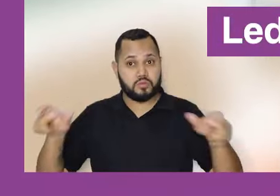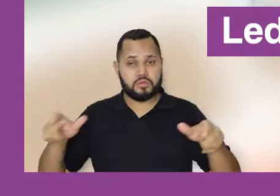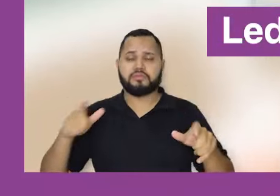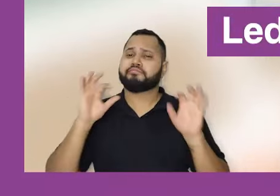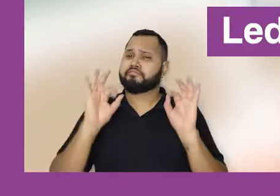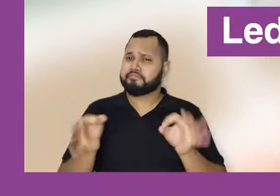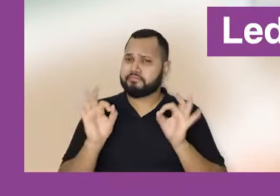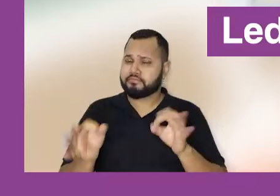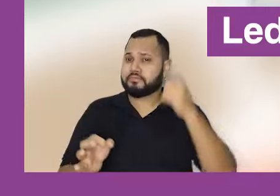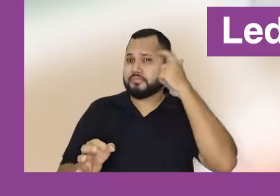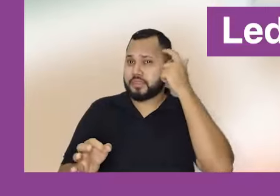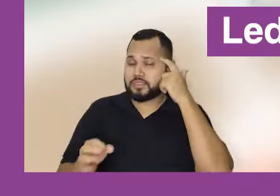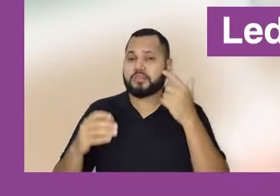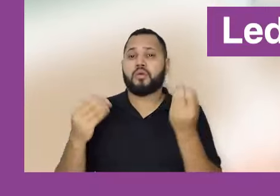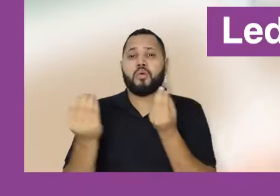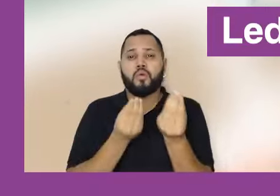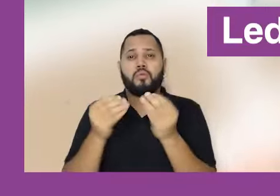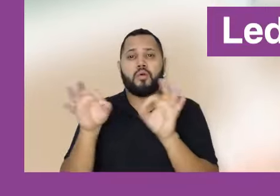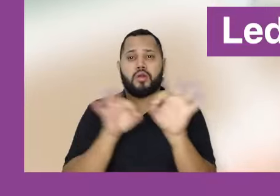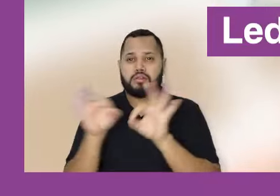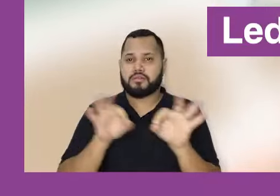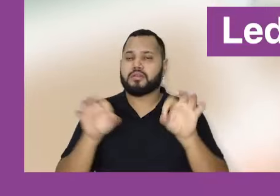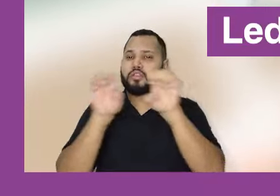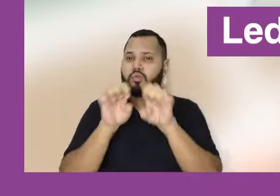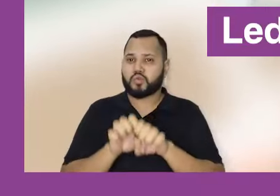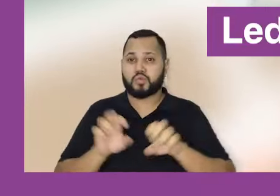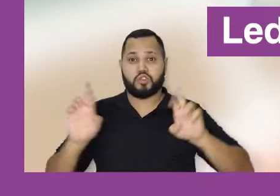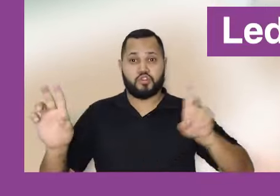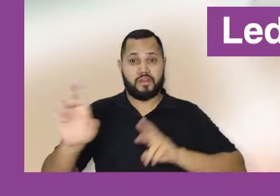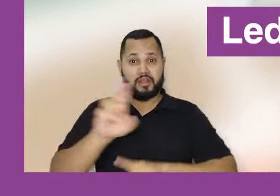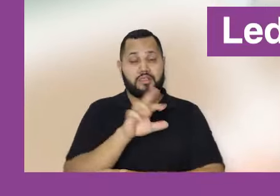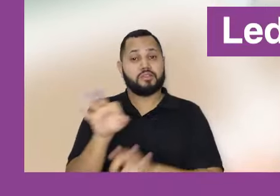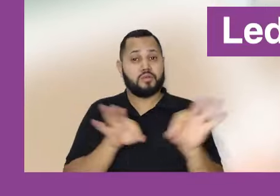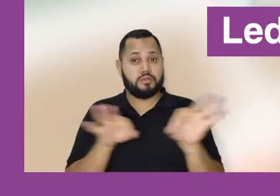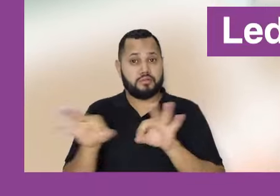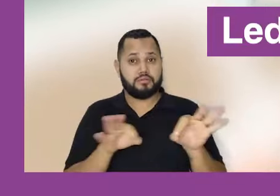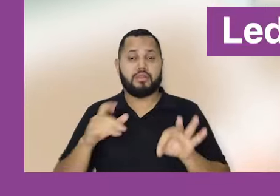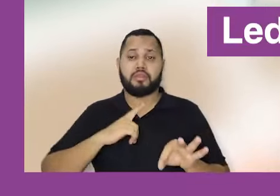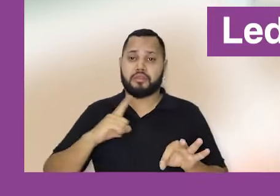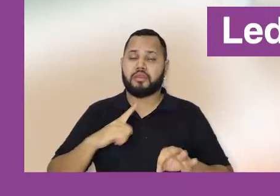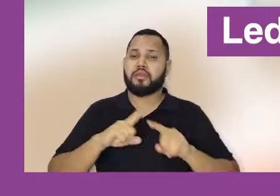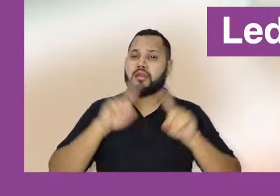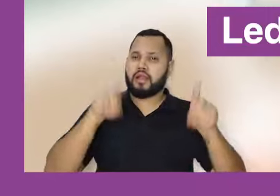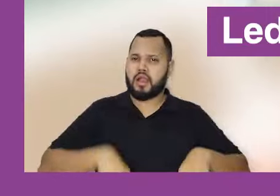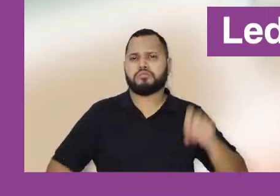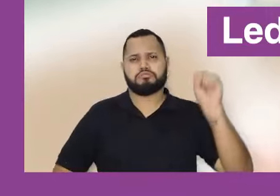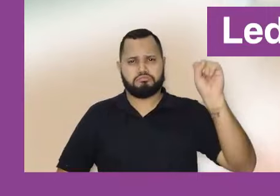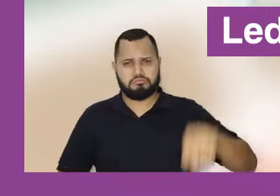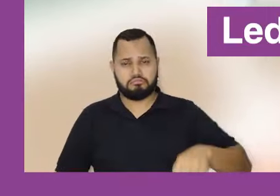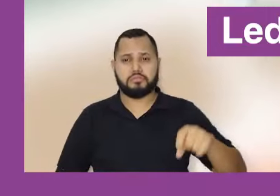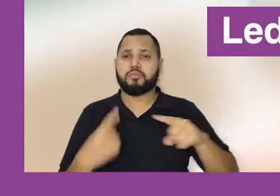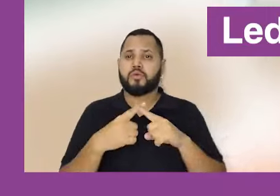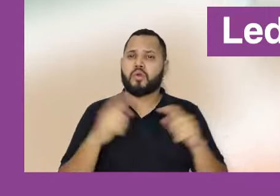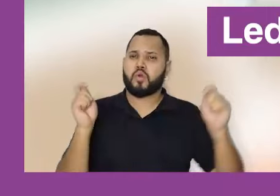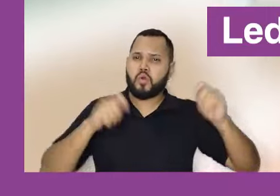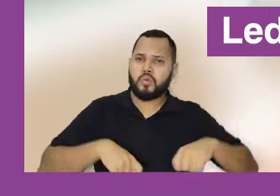tecnologias né e aqui a gente tá falando do outro escopo então vamos falar de pessoas 4.0 o que que